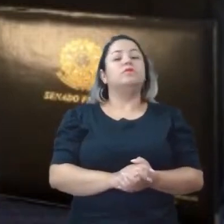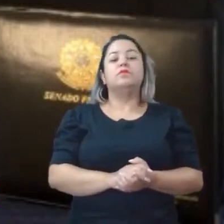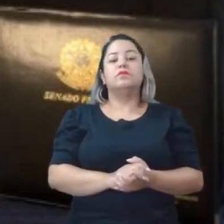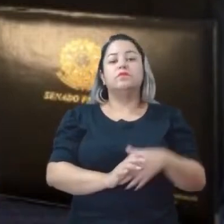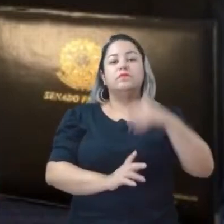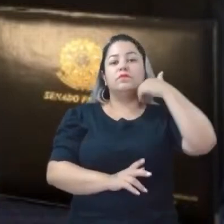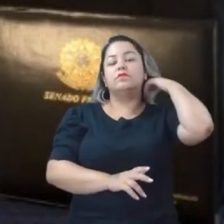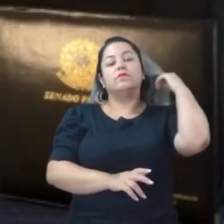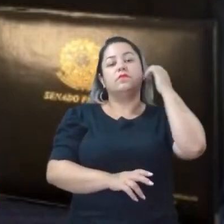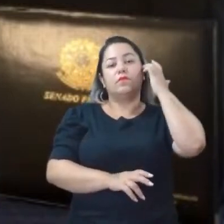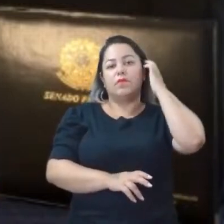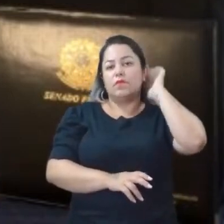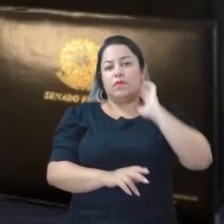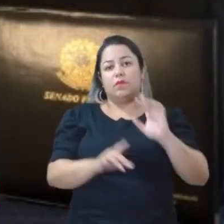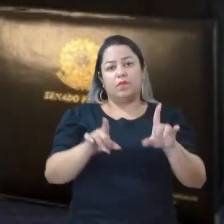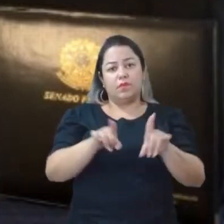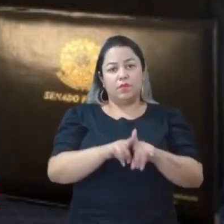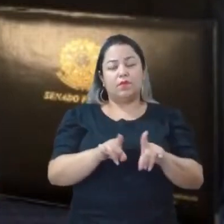Ele foi